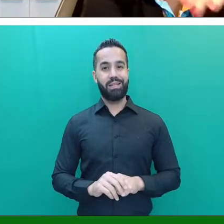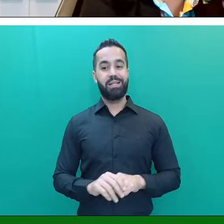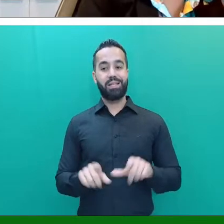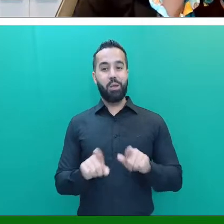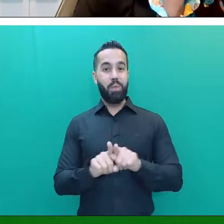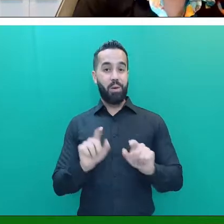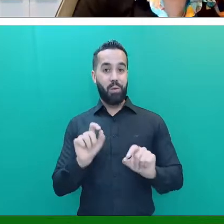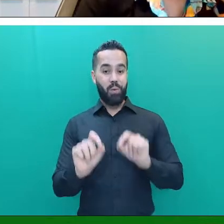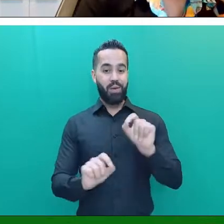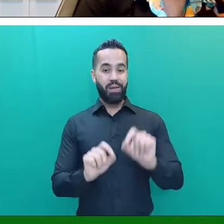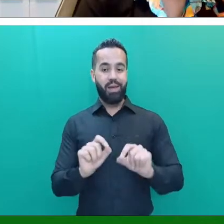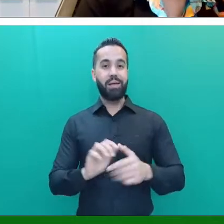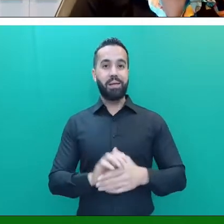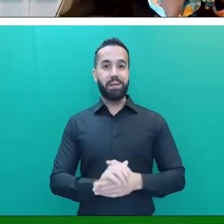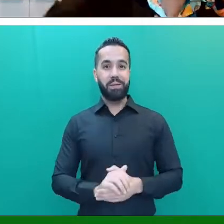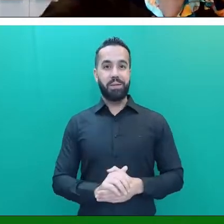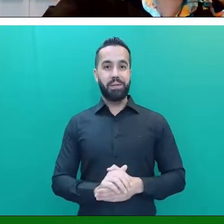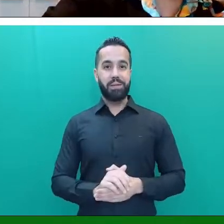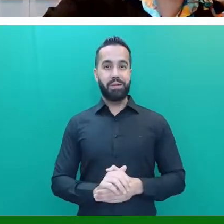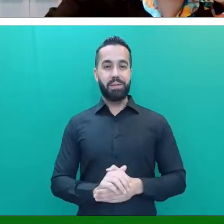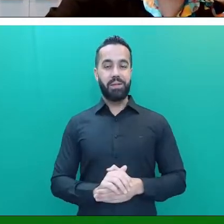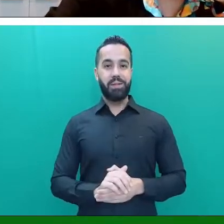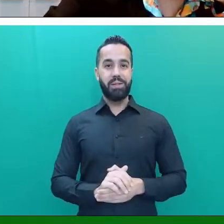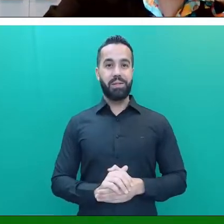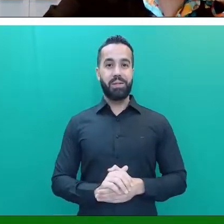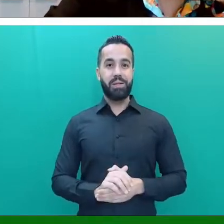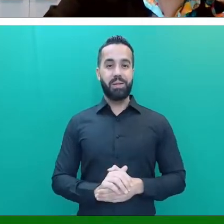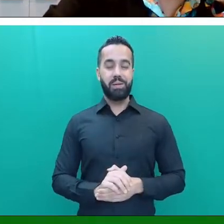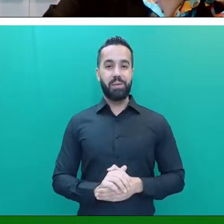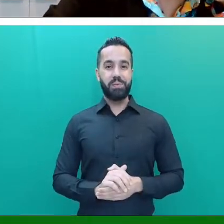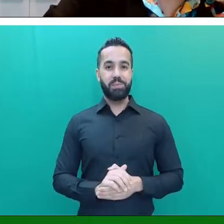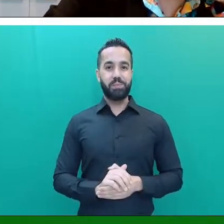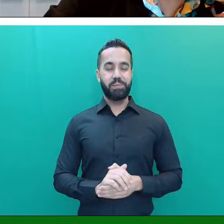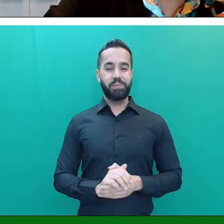disse que em 2020, 2021 foram anos